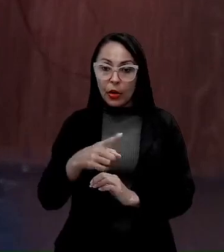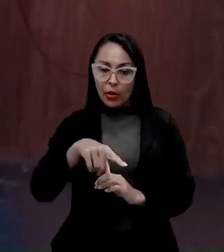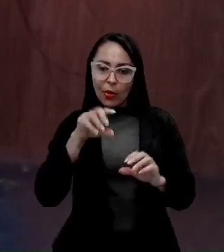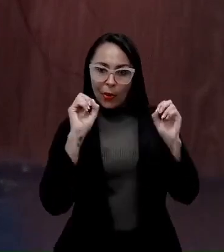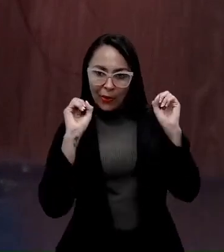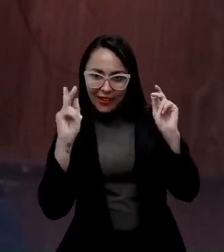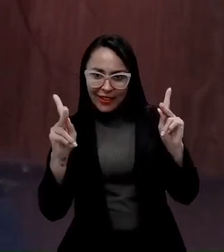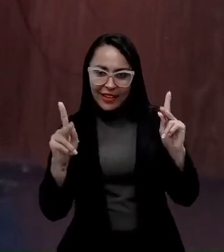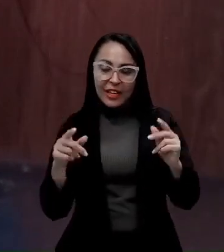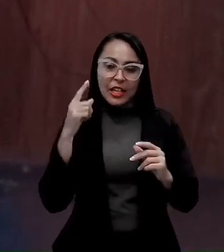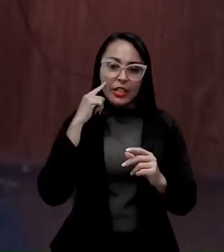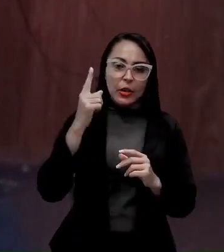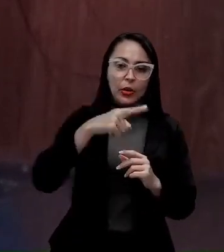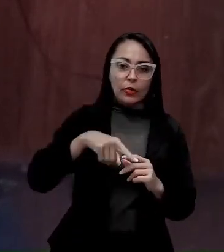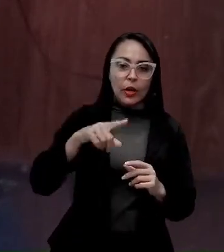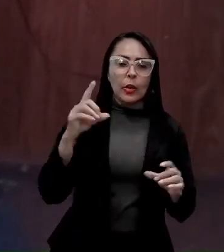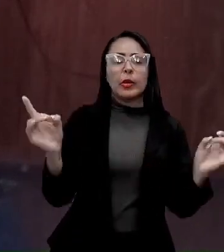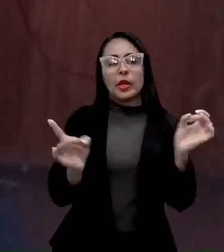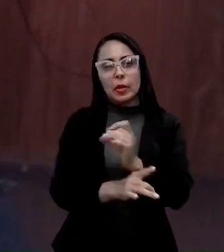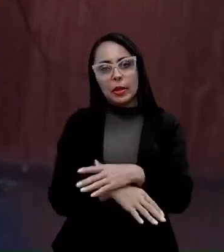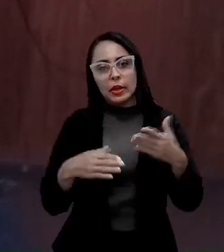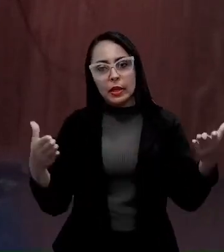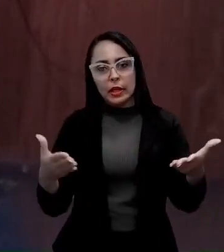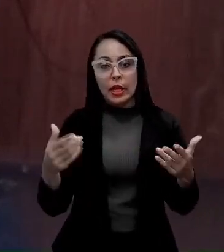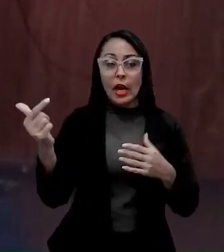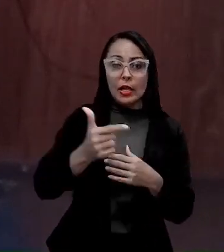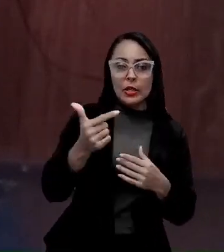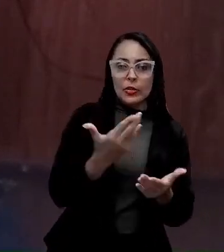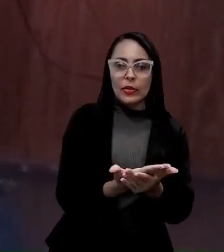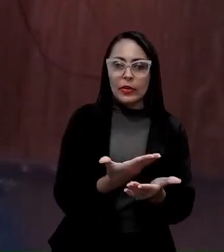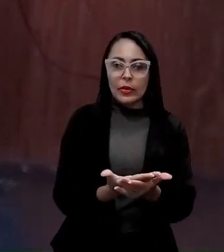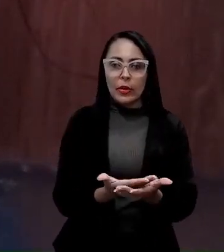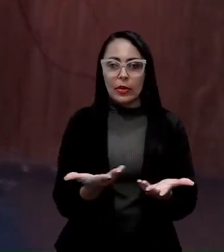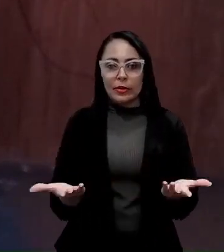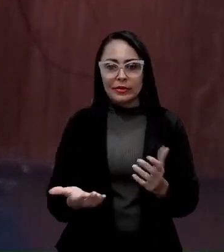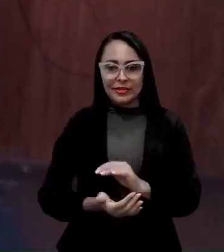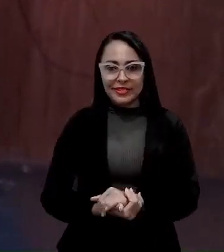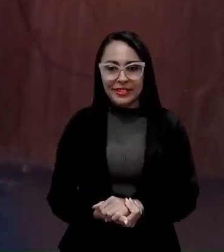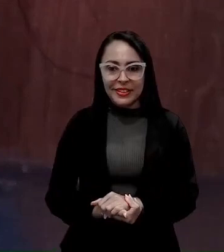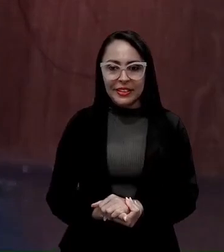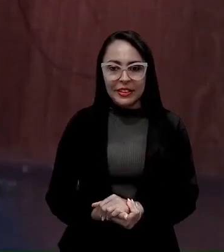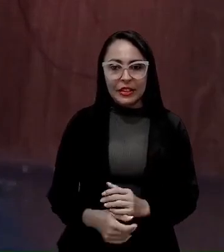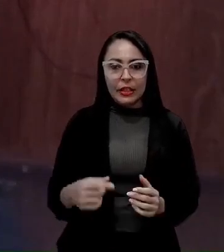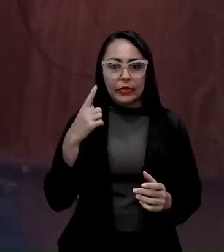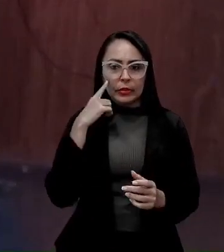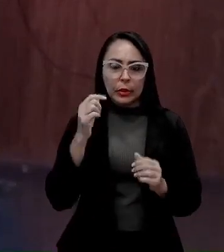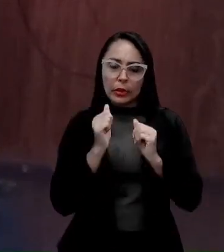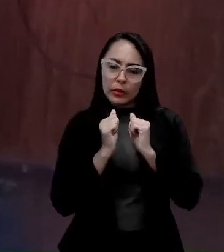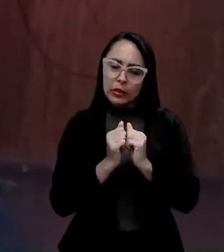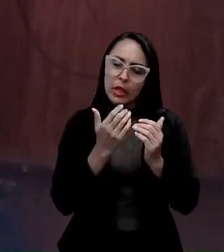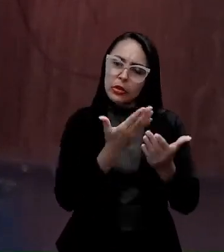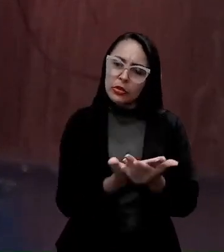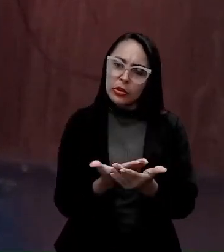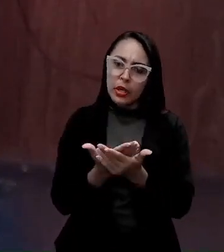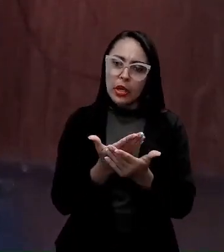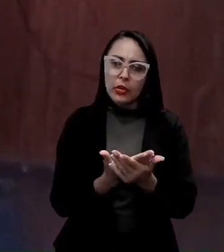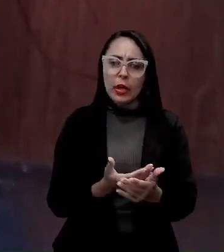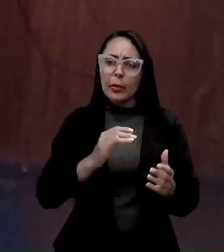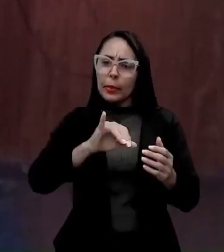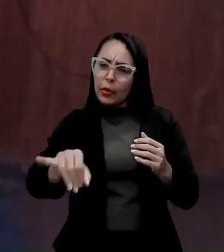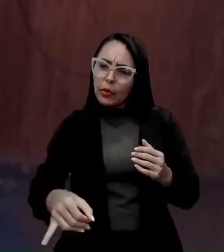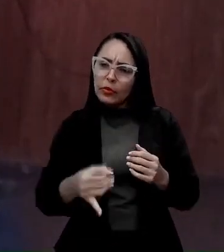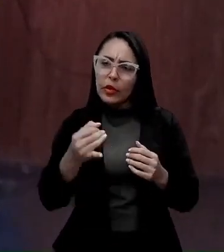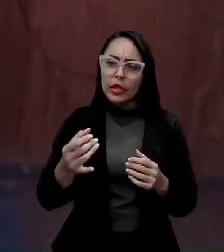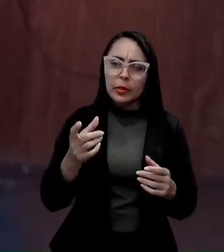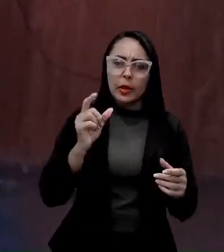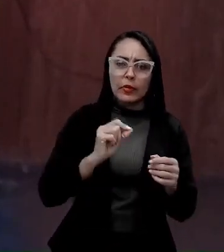Ok? Eu vou encerrando por aqui a segunda videoaula. Agora que você assistiu essa aula, aproveite para